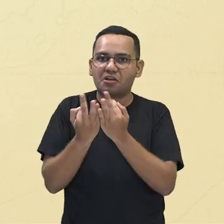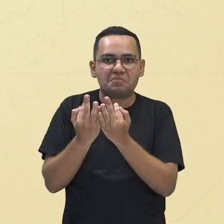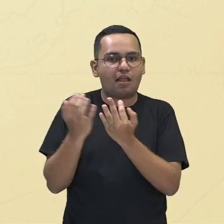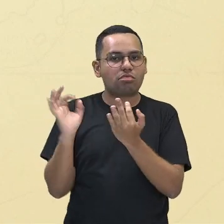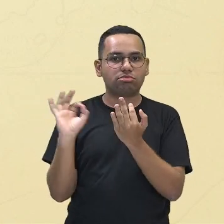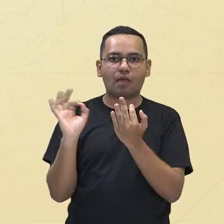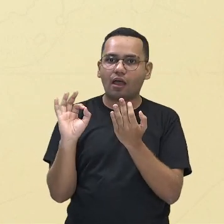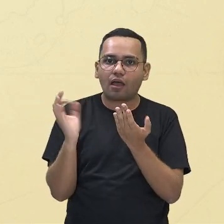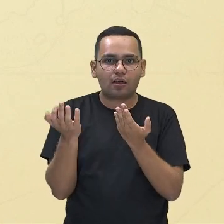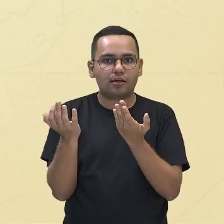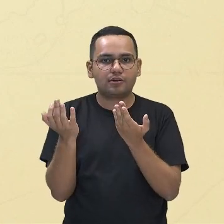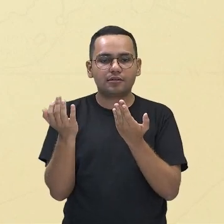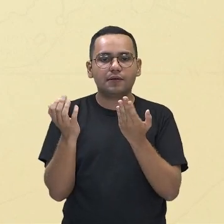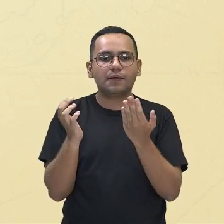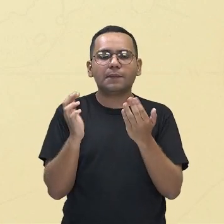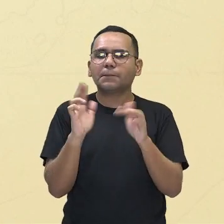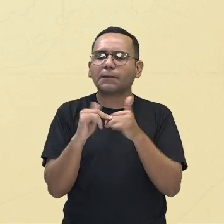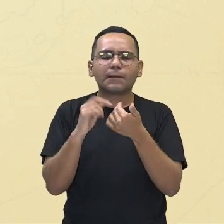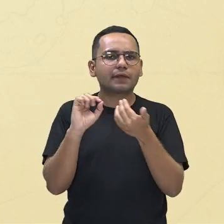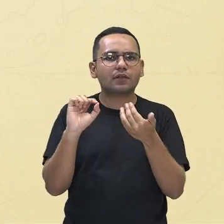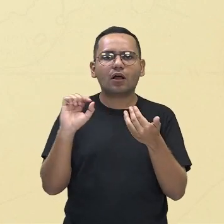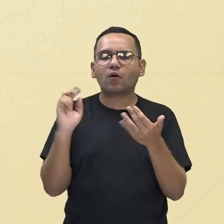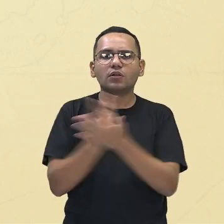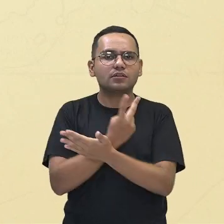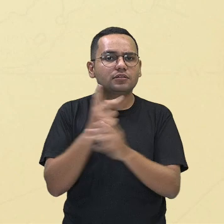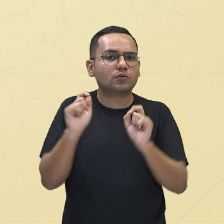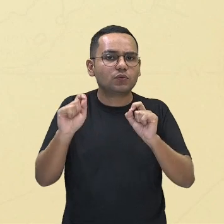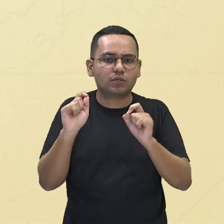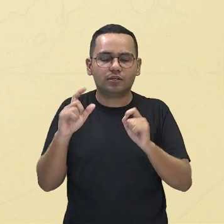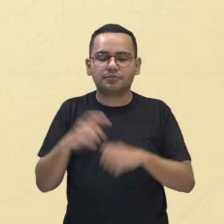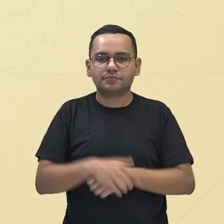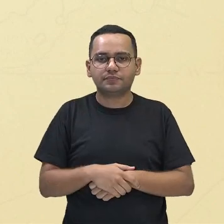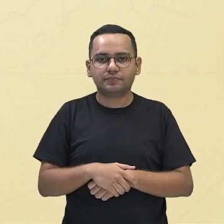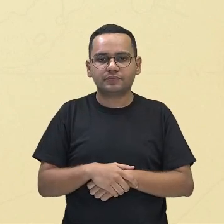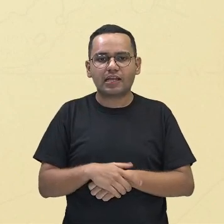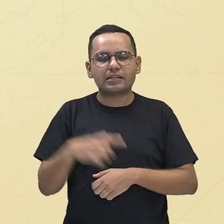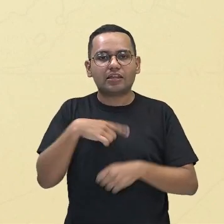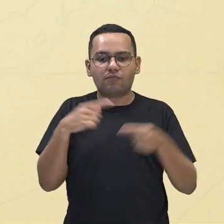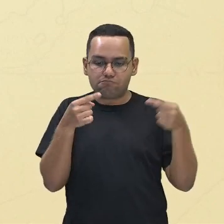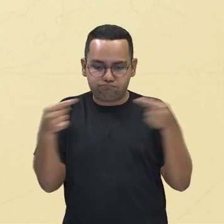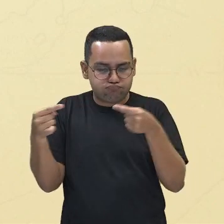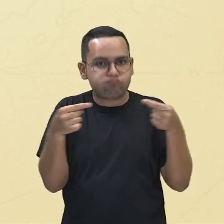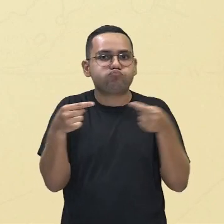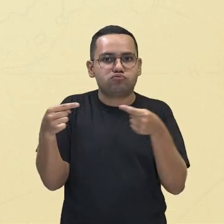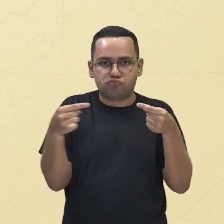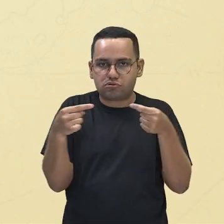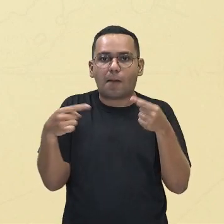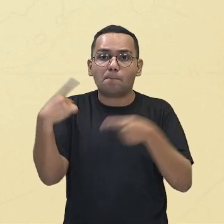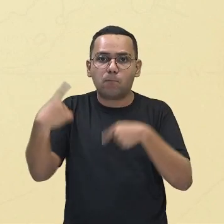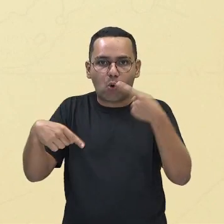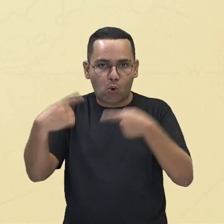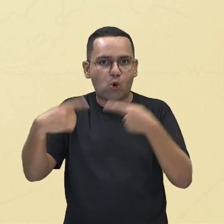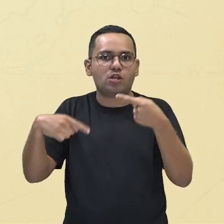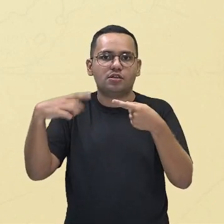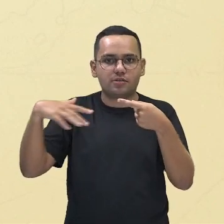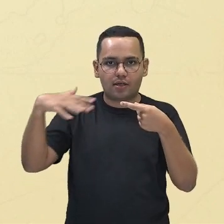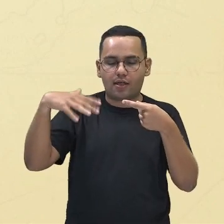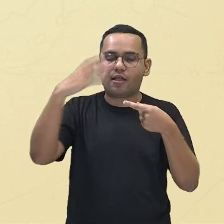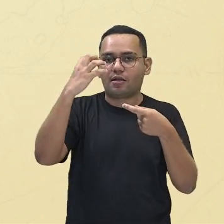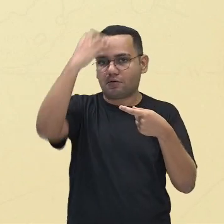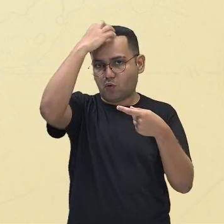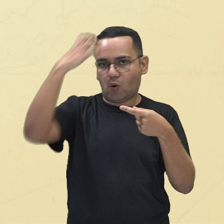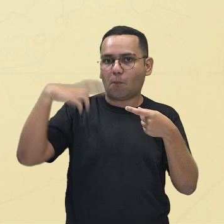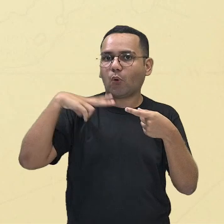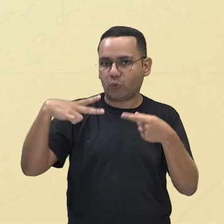herdeiro, e isso ocasionou ali a disputa política pela posse da coroa portuguesa.